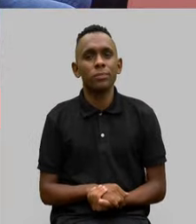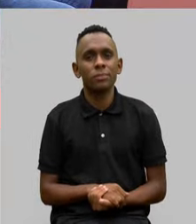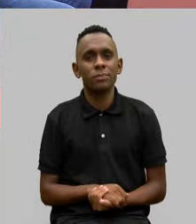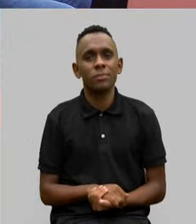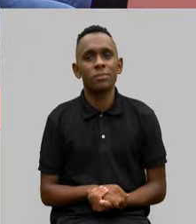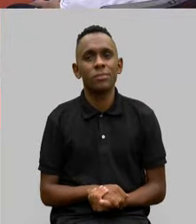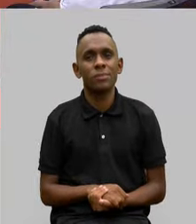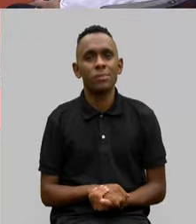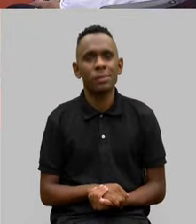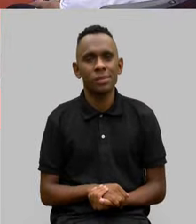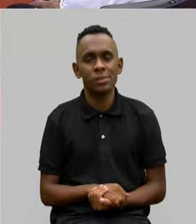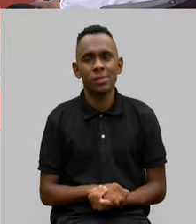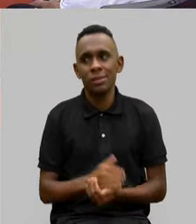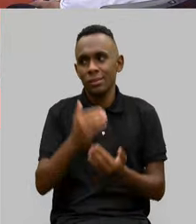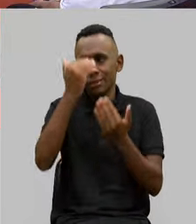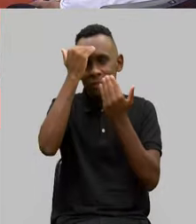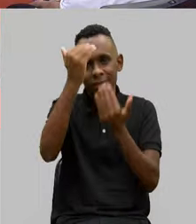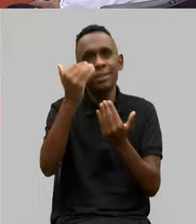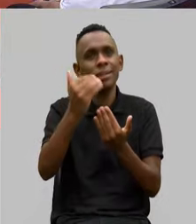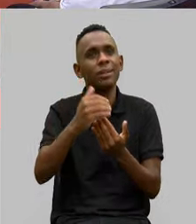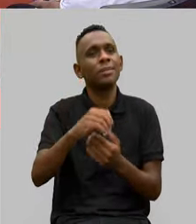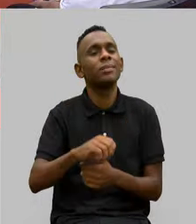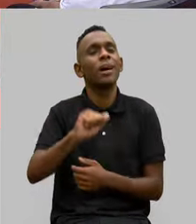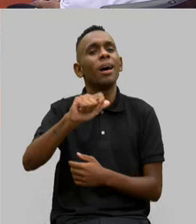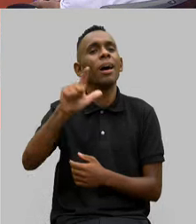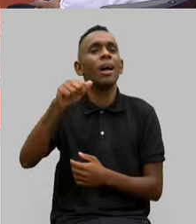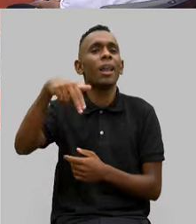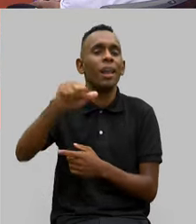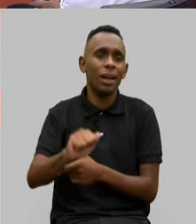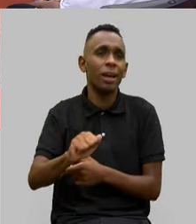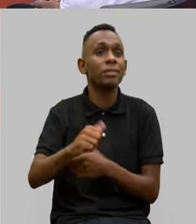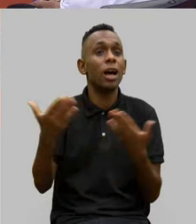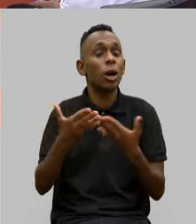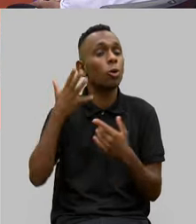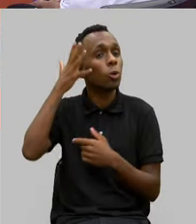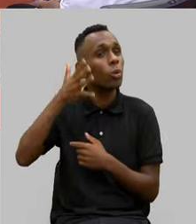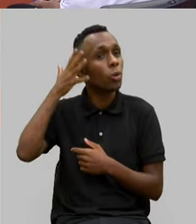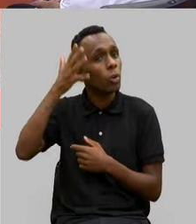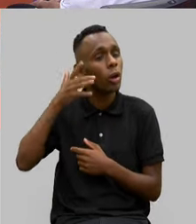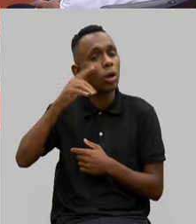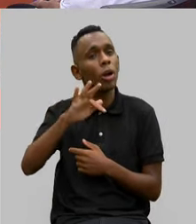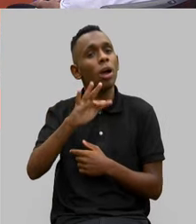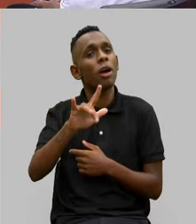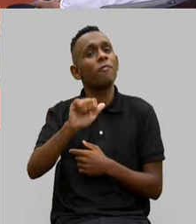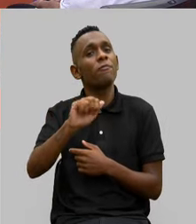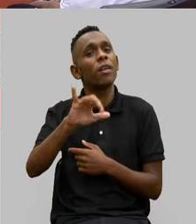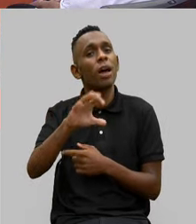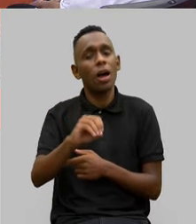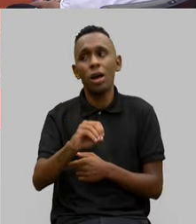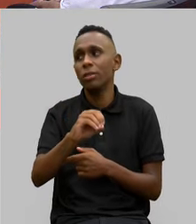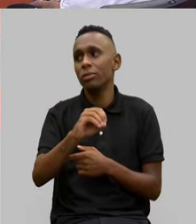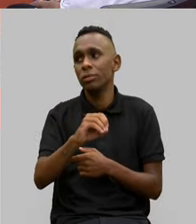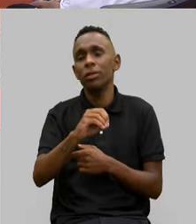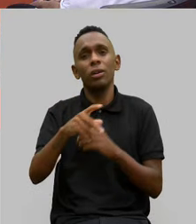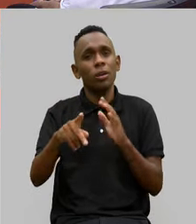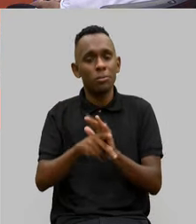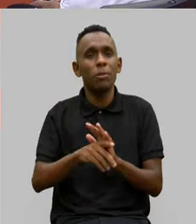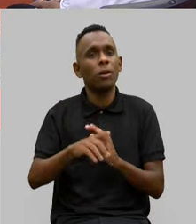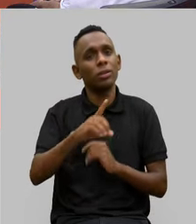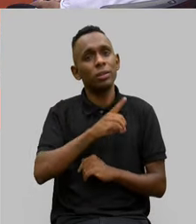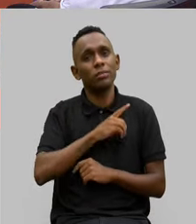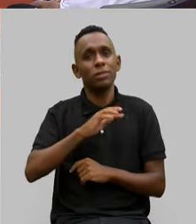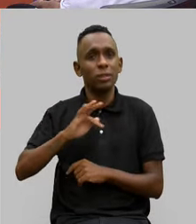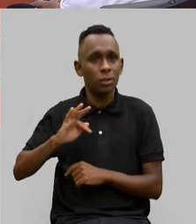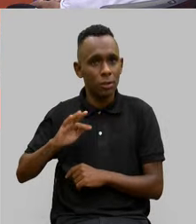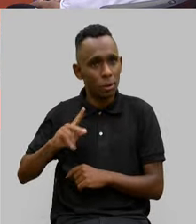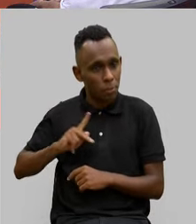obrigada obrigado senora Lana Mendes ouviremos agora o Senor Flávio Rodrigues Leles Defensor Público